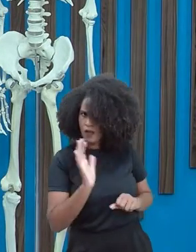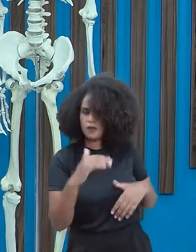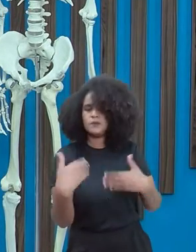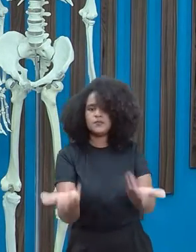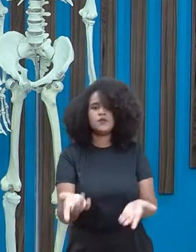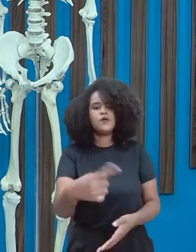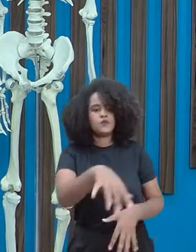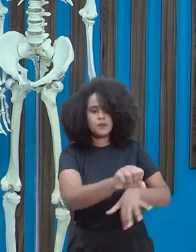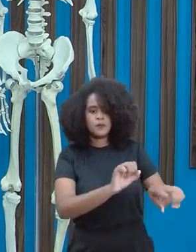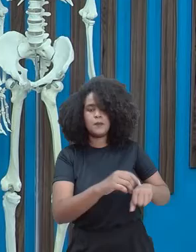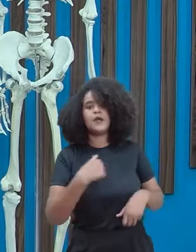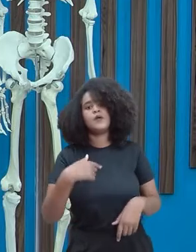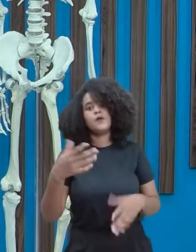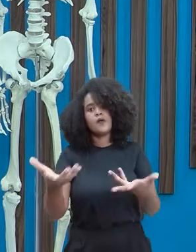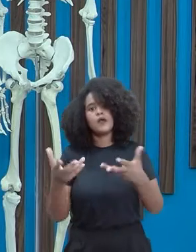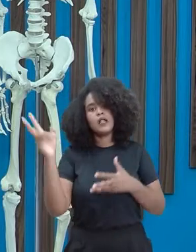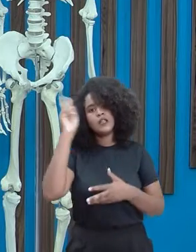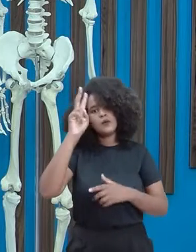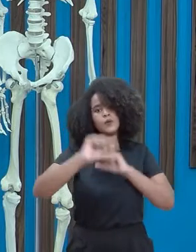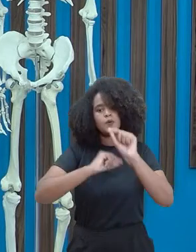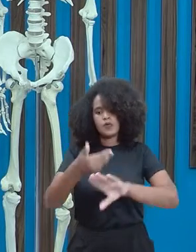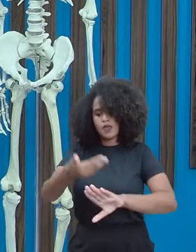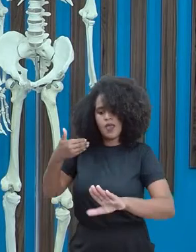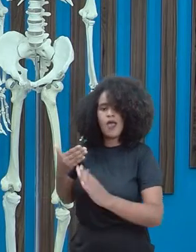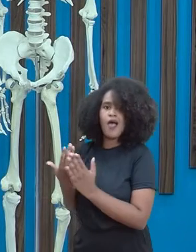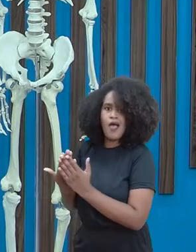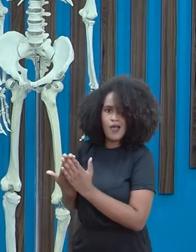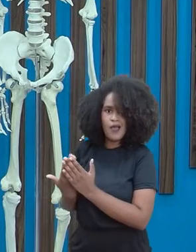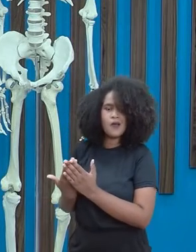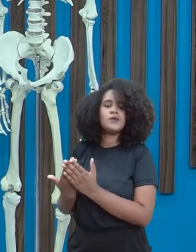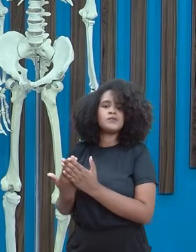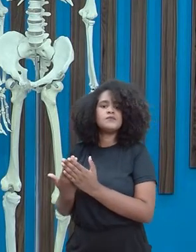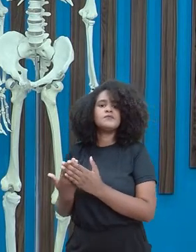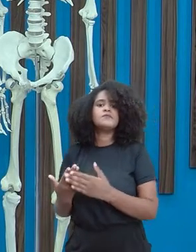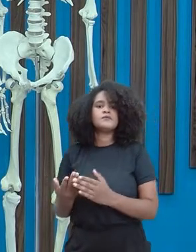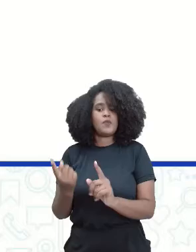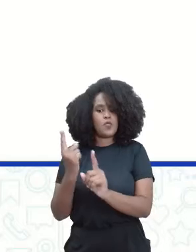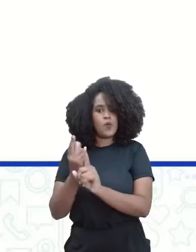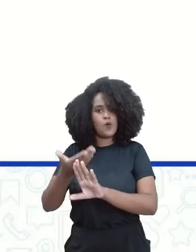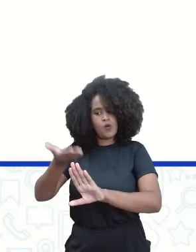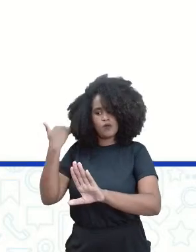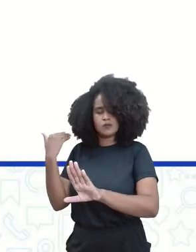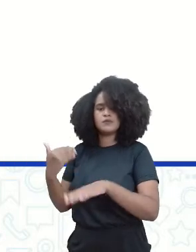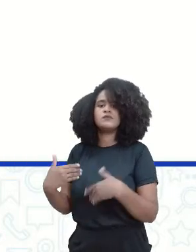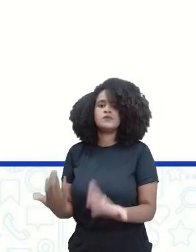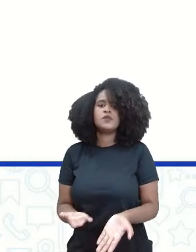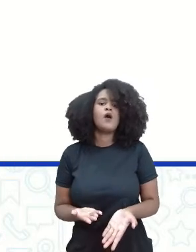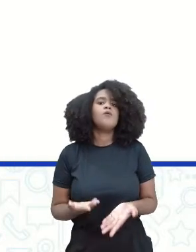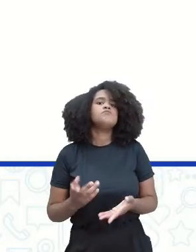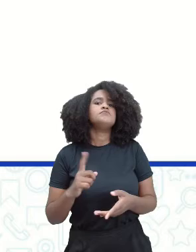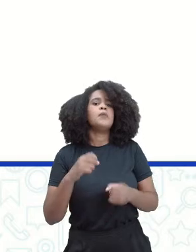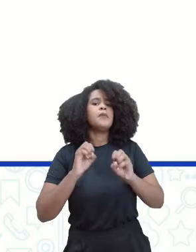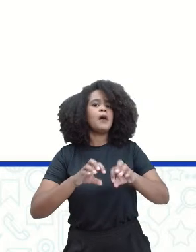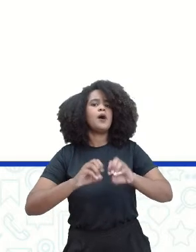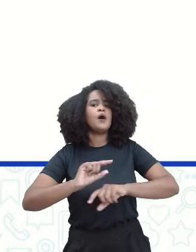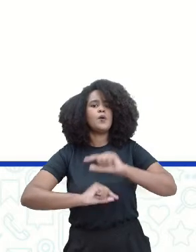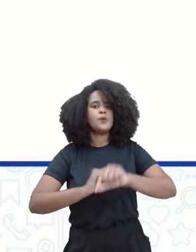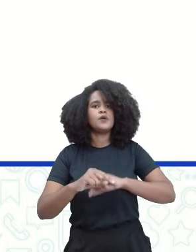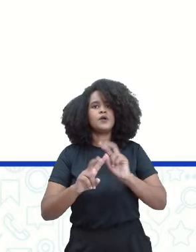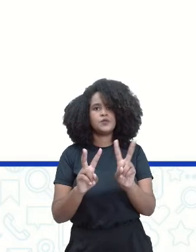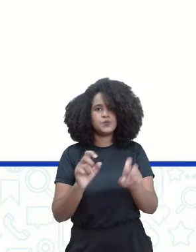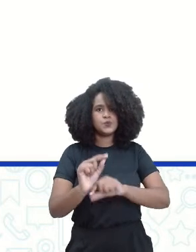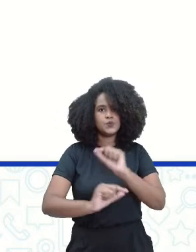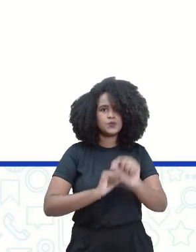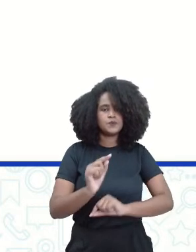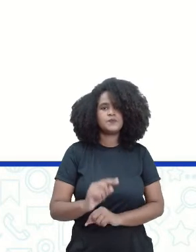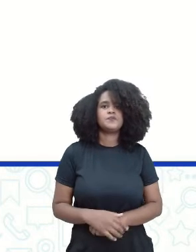Enquanto vocês pegam, eu vou só lembrar o que foi que nós vimos na aula passada, no nosso encontro passado. Foi que a gente conversou, não é? Conversamos